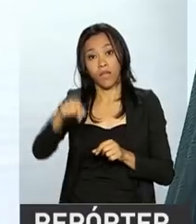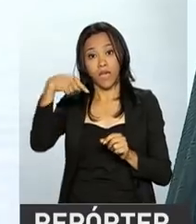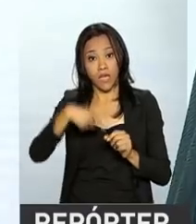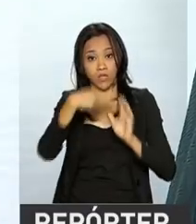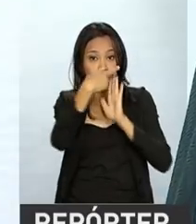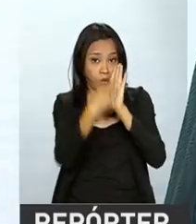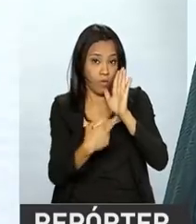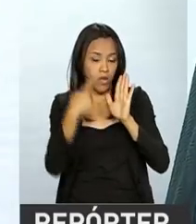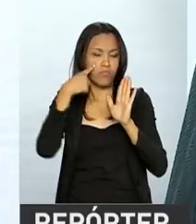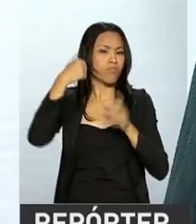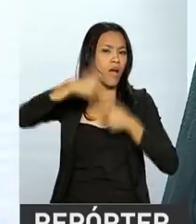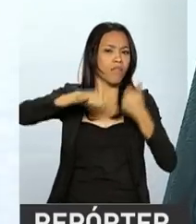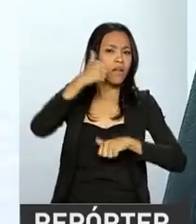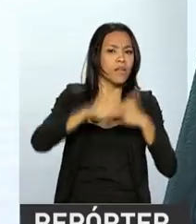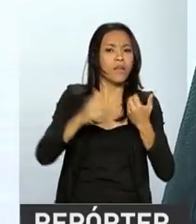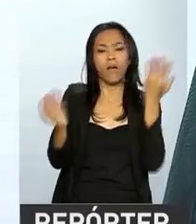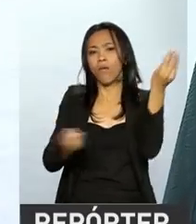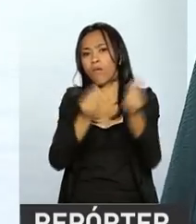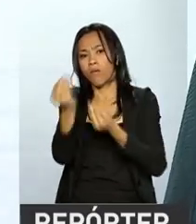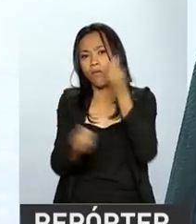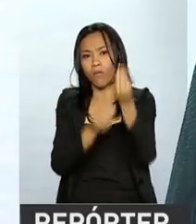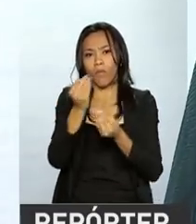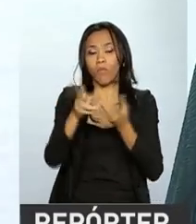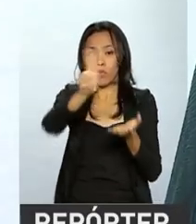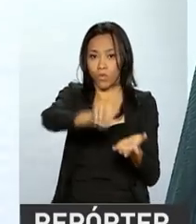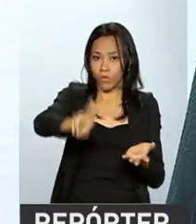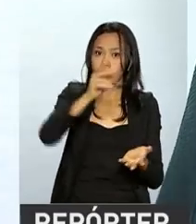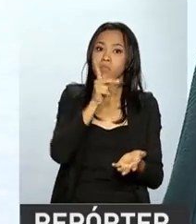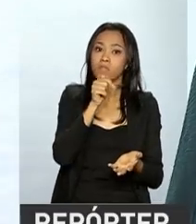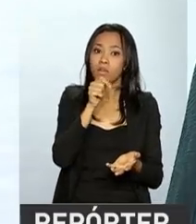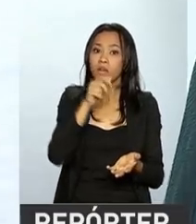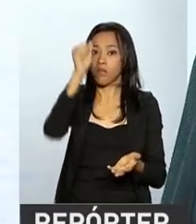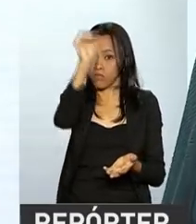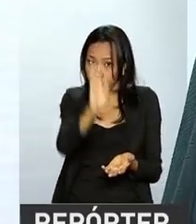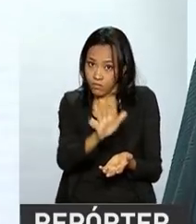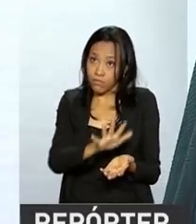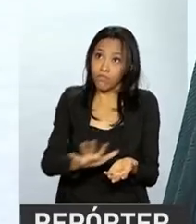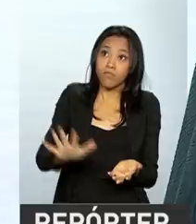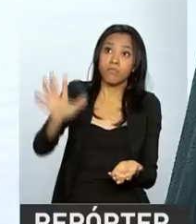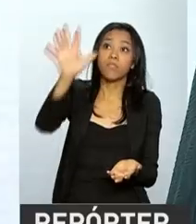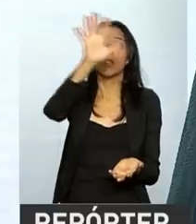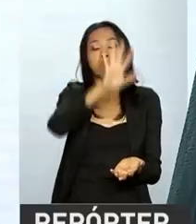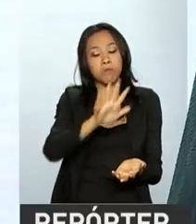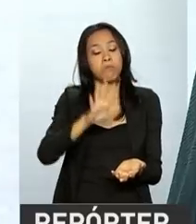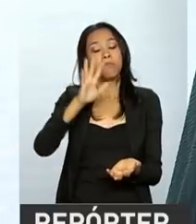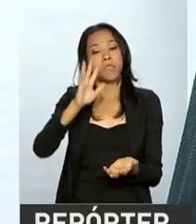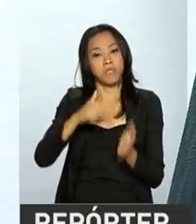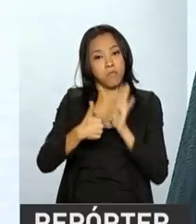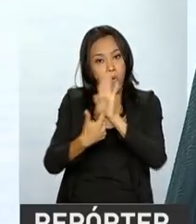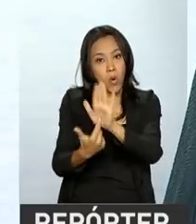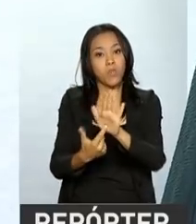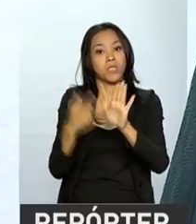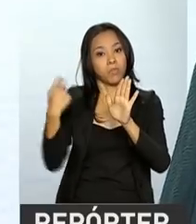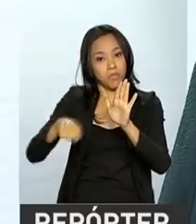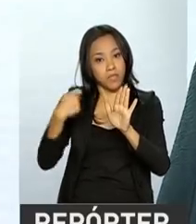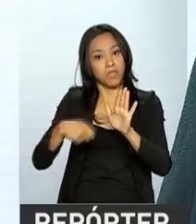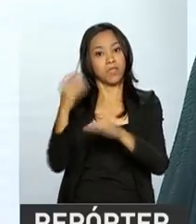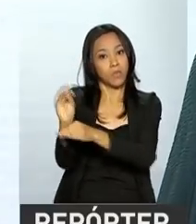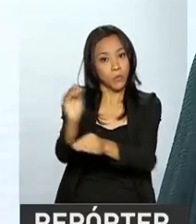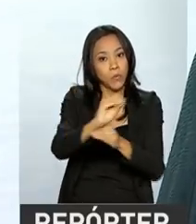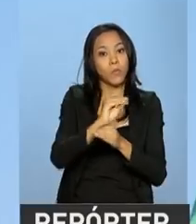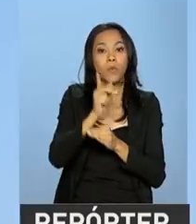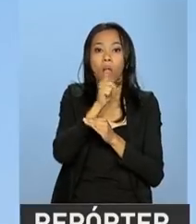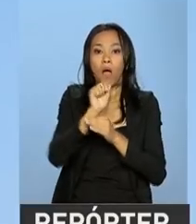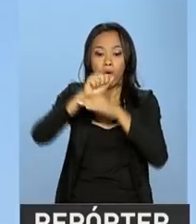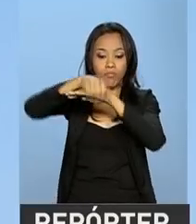faz um balanço sobre a situação dos recursos hídricos do país e aponta resoluções para preservar os